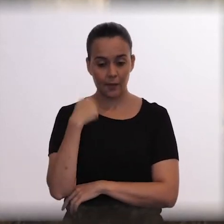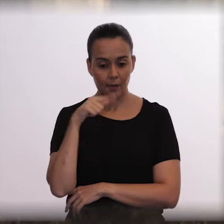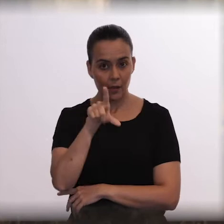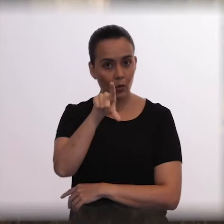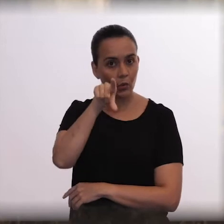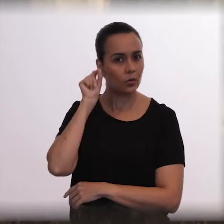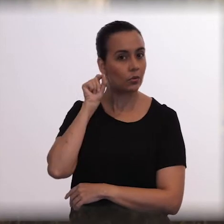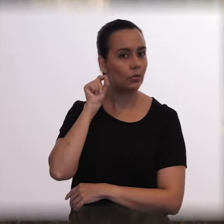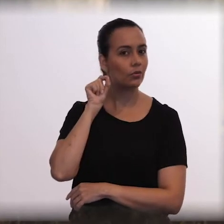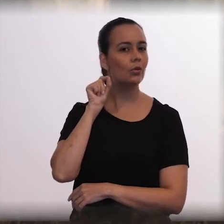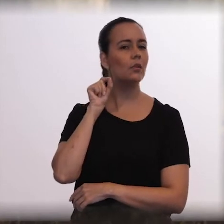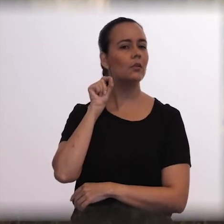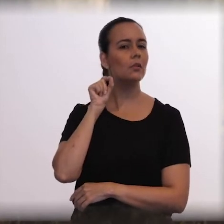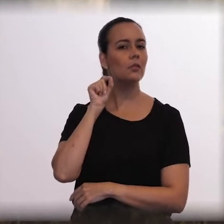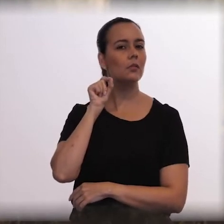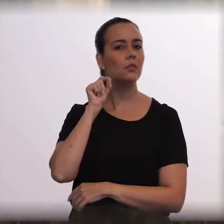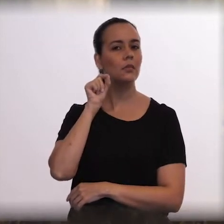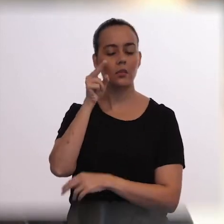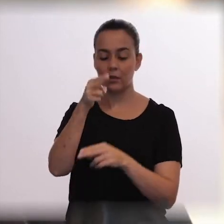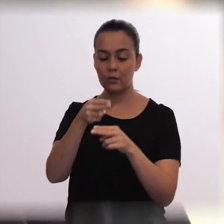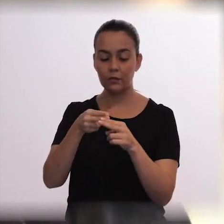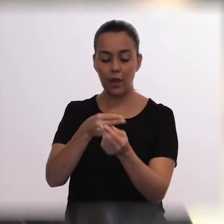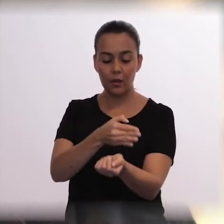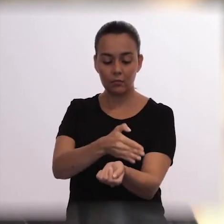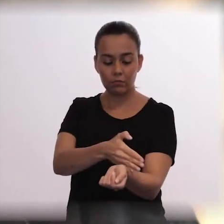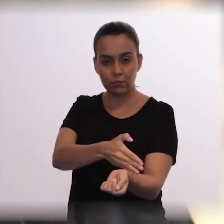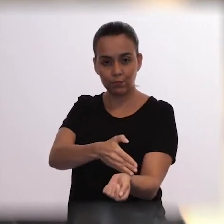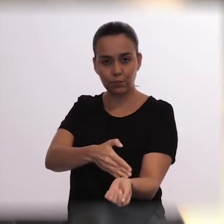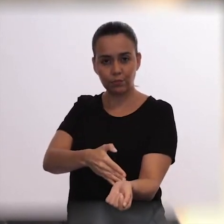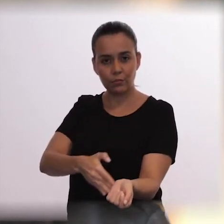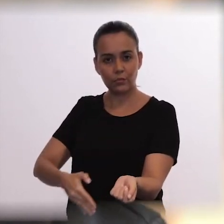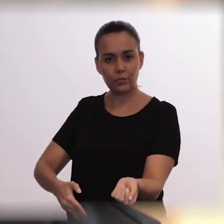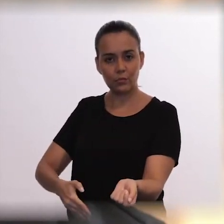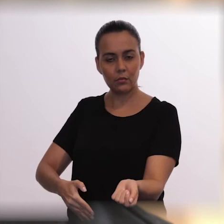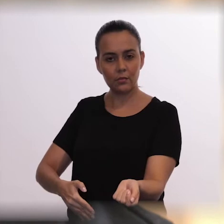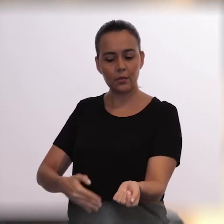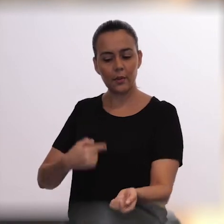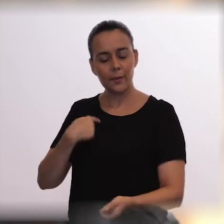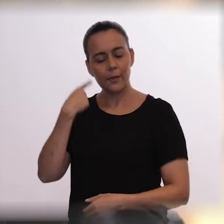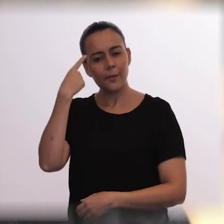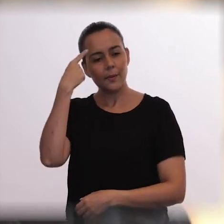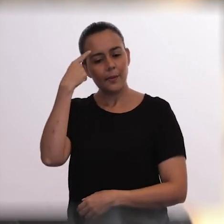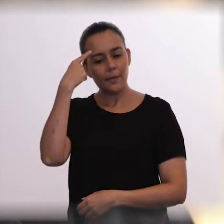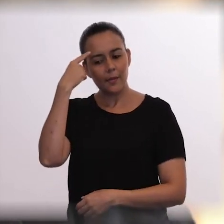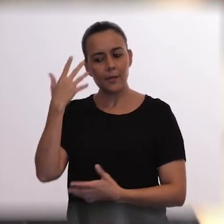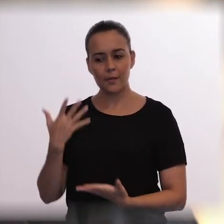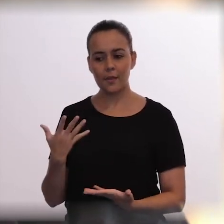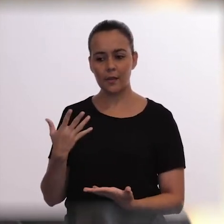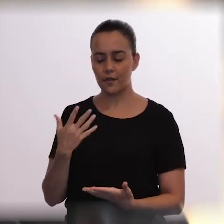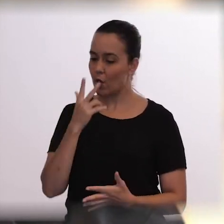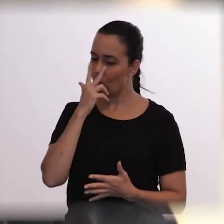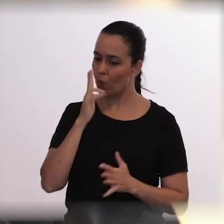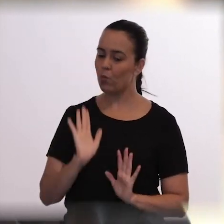optando pelo corte. Acabou sendo, acho que é a forma que talvez